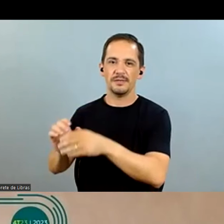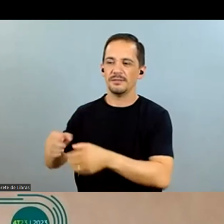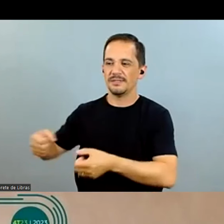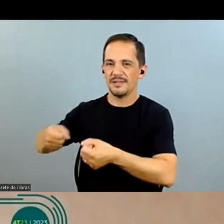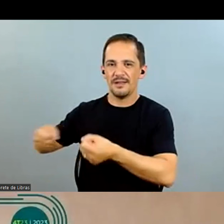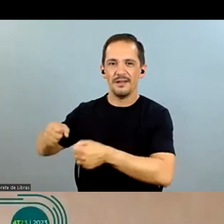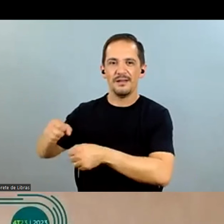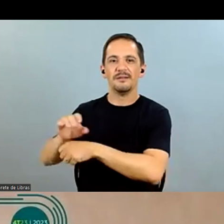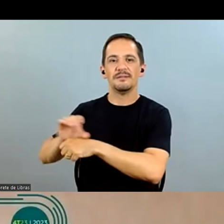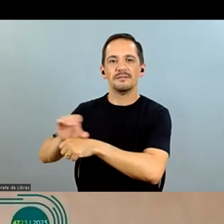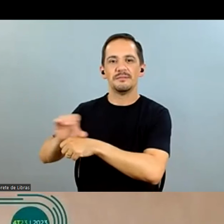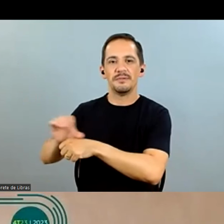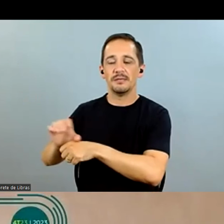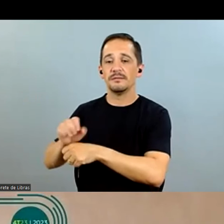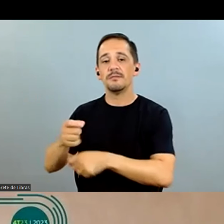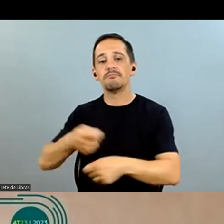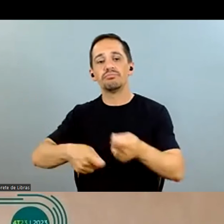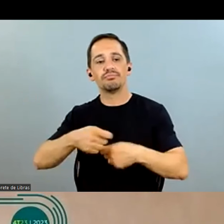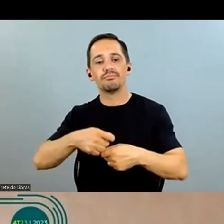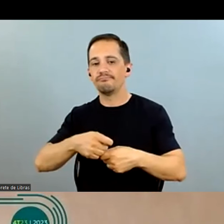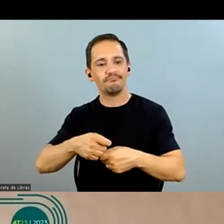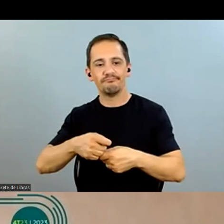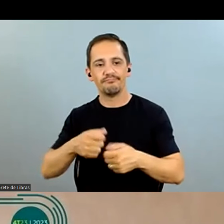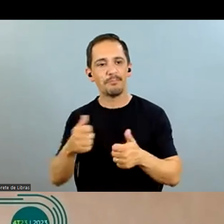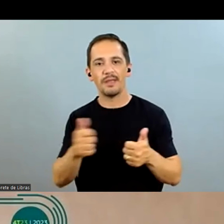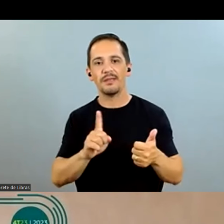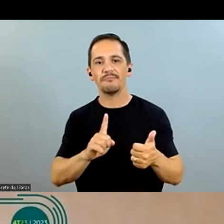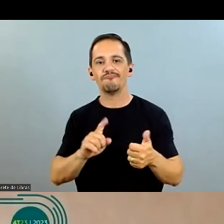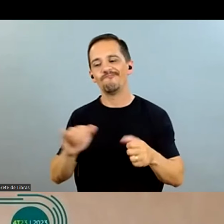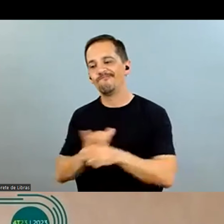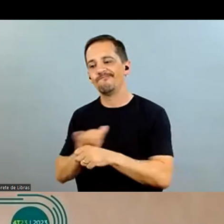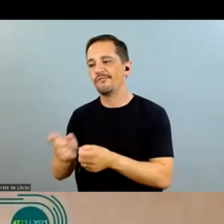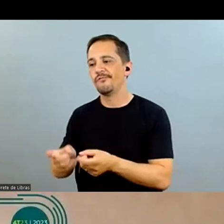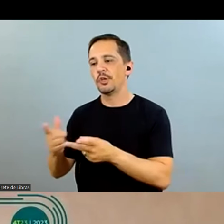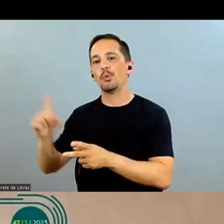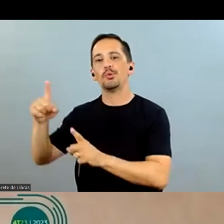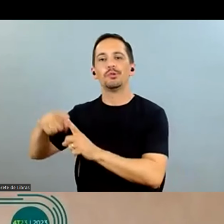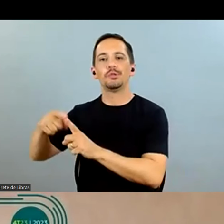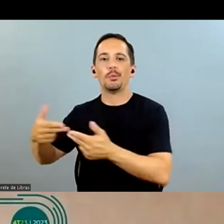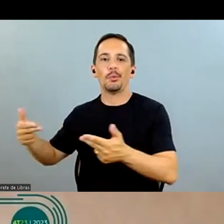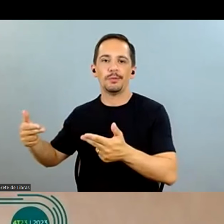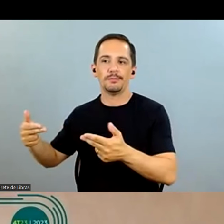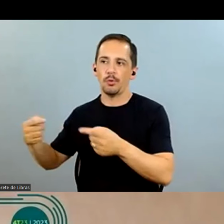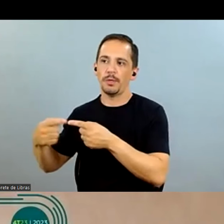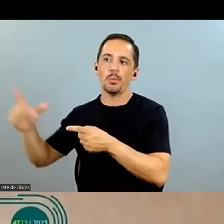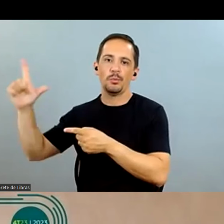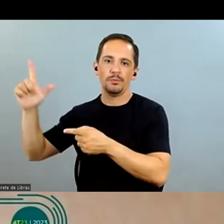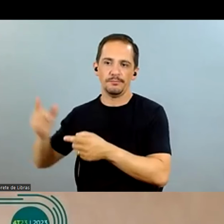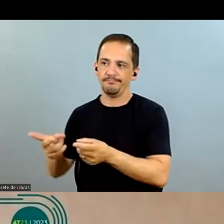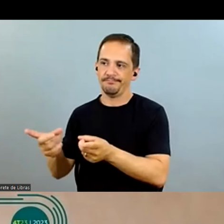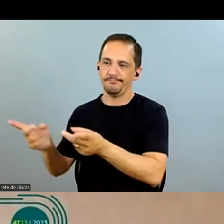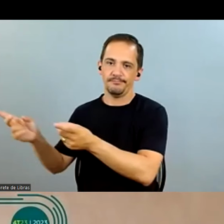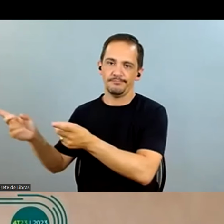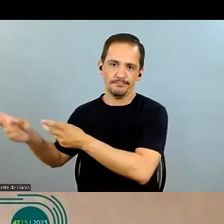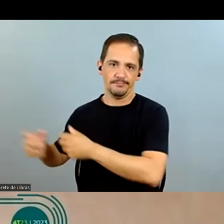vendendo para outros usos esse papel e nos afetando diretamente e também na exportação então nós para esses papéis